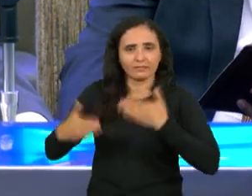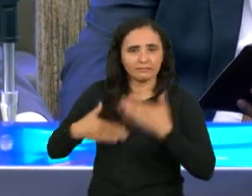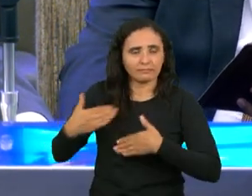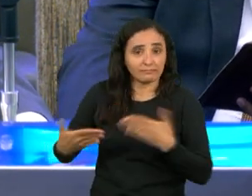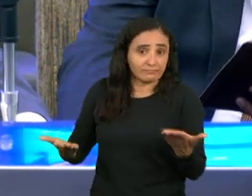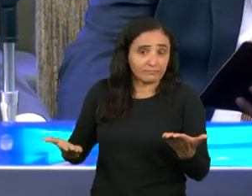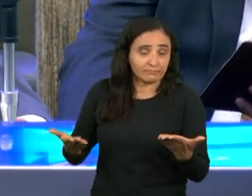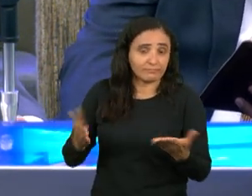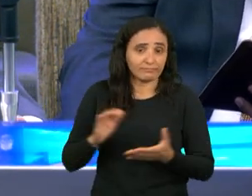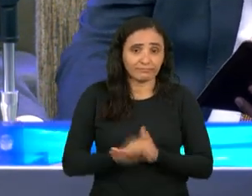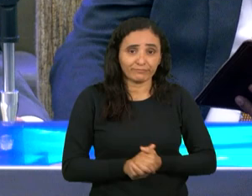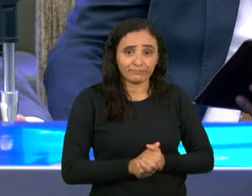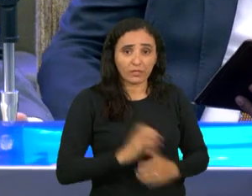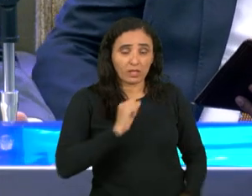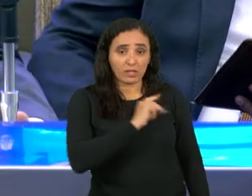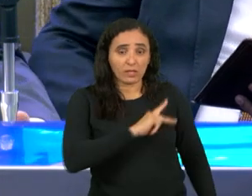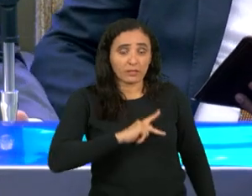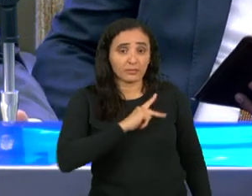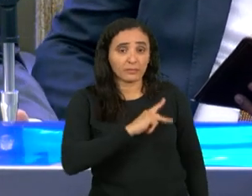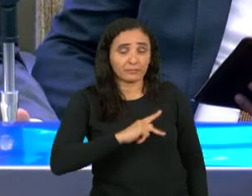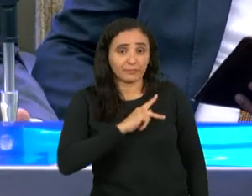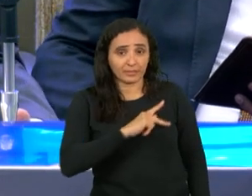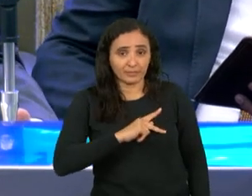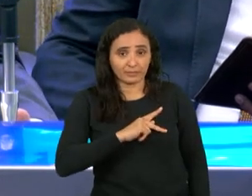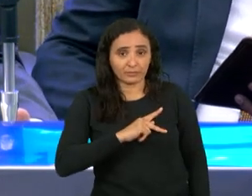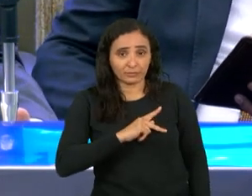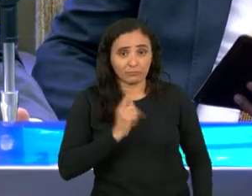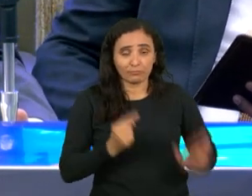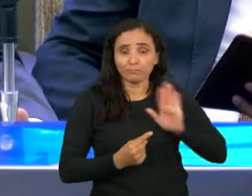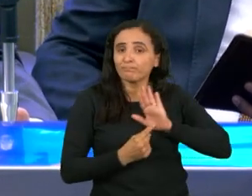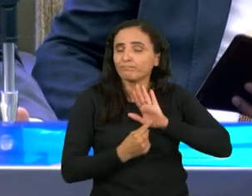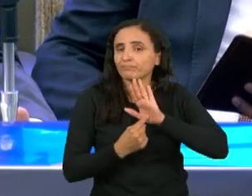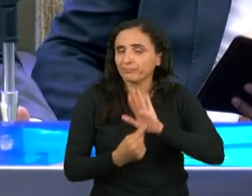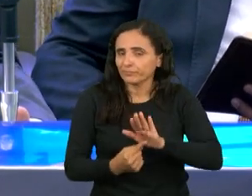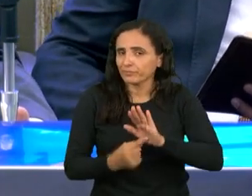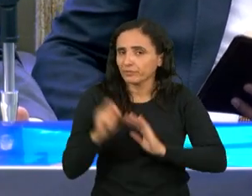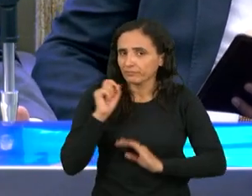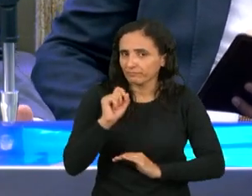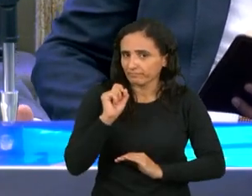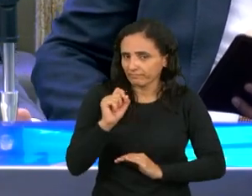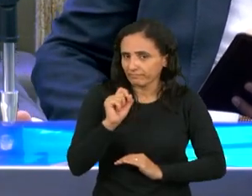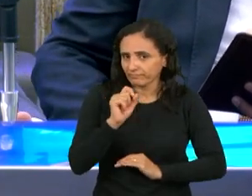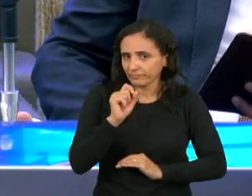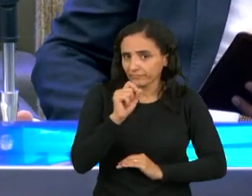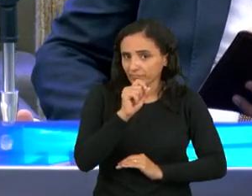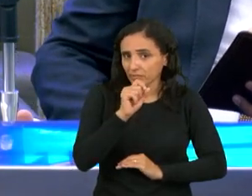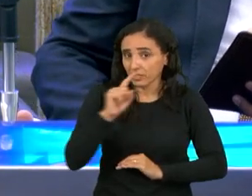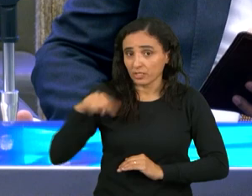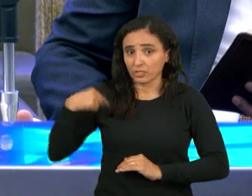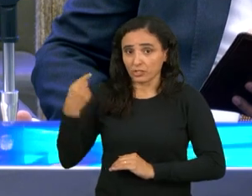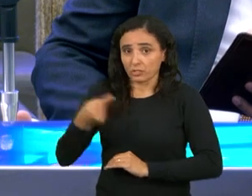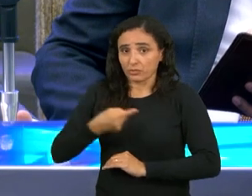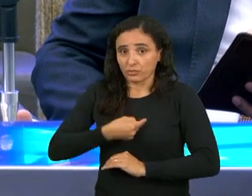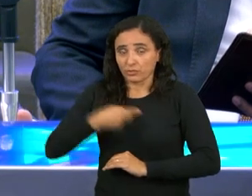alegria Paulo escreve aos cristãos e éfesos e mostra que a santidade Cristã é oposta aos